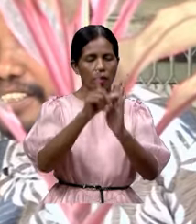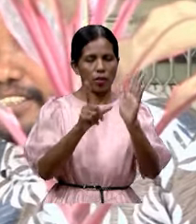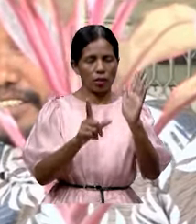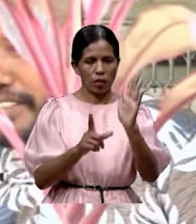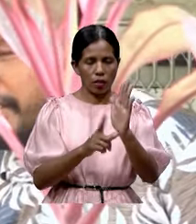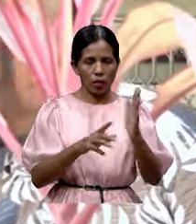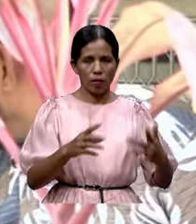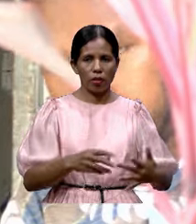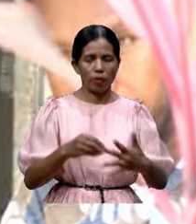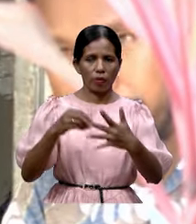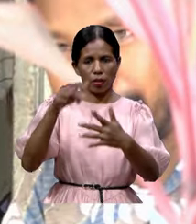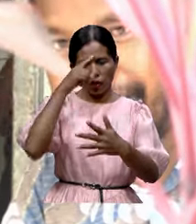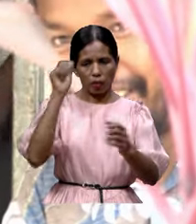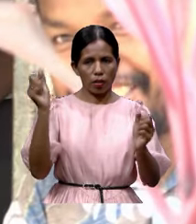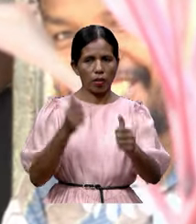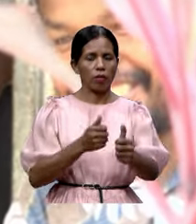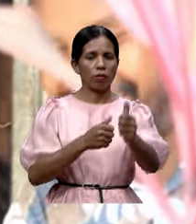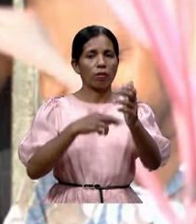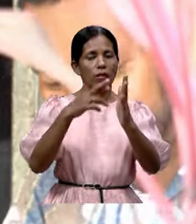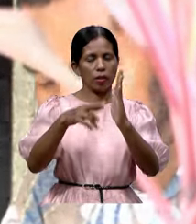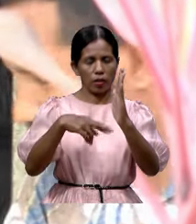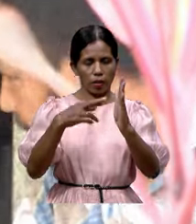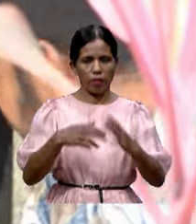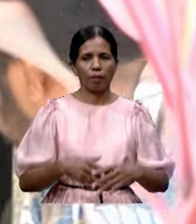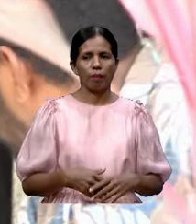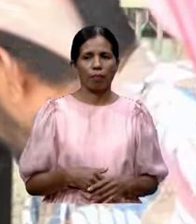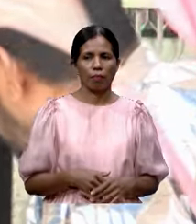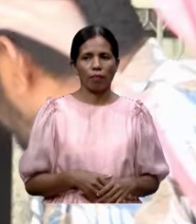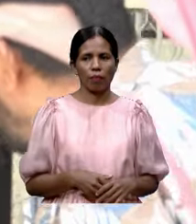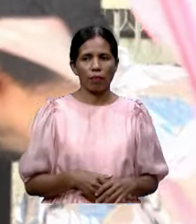ingreso especial tamba la prensa requisito. Romualdo Neves, Zemiro Santos, GMN.